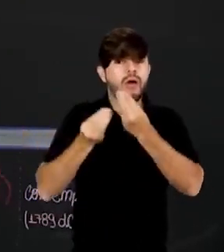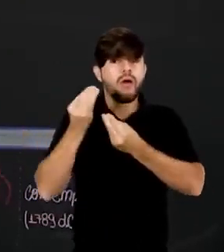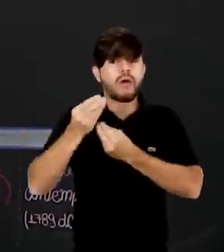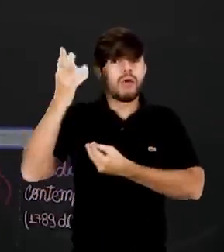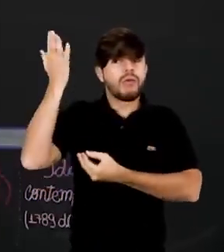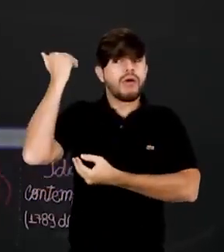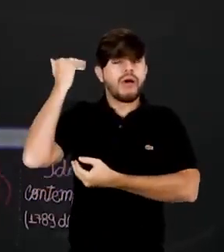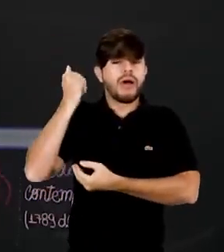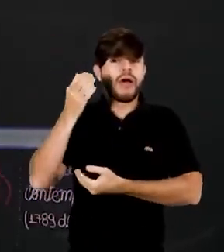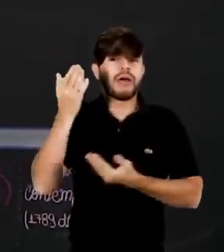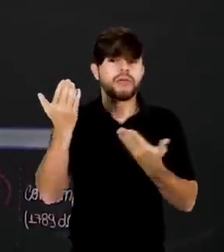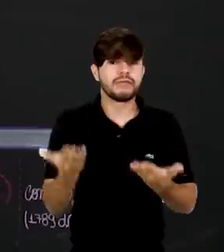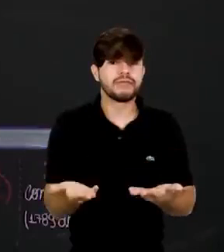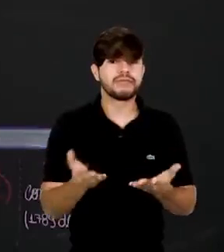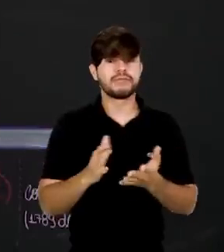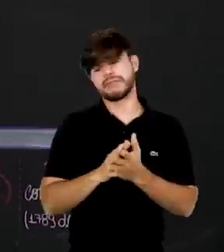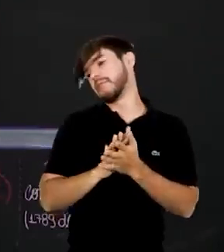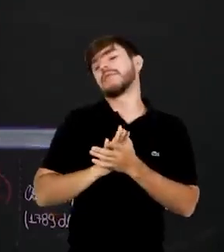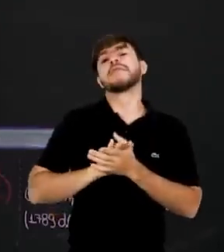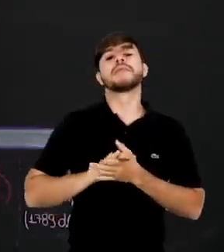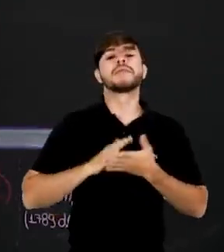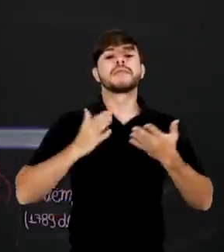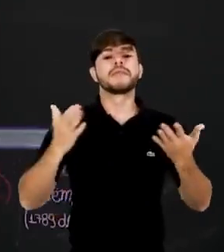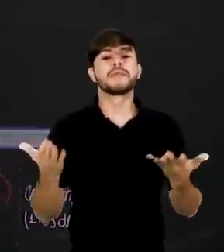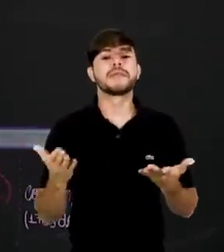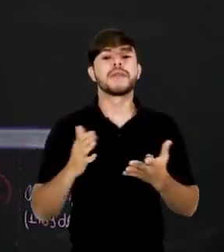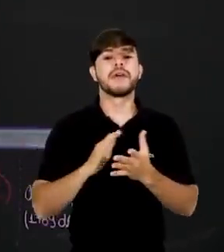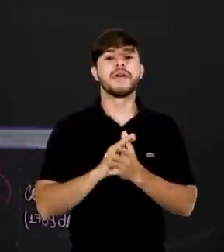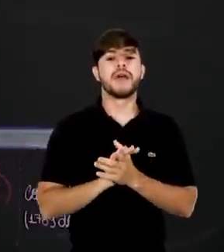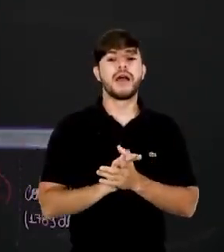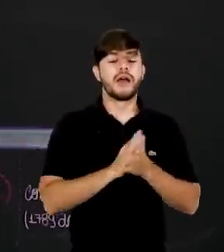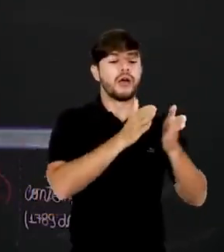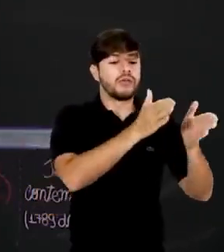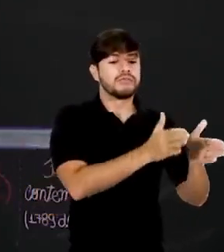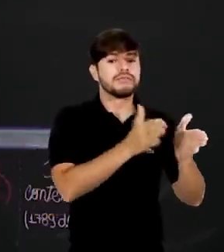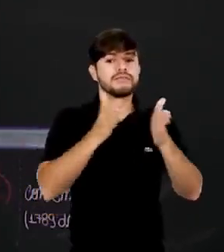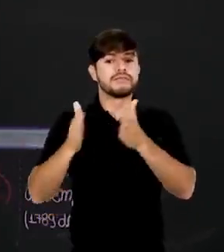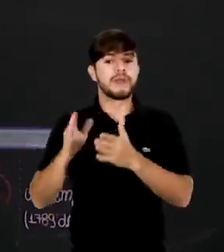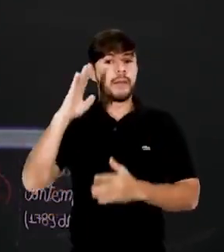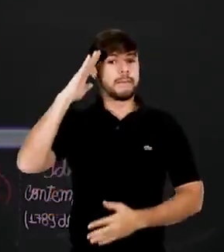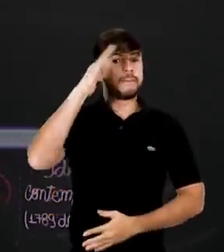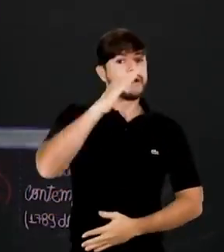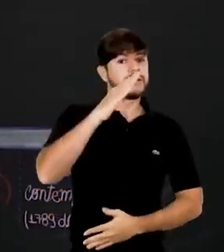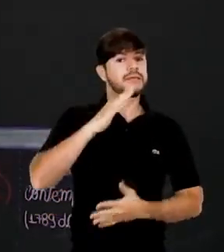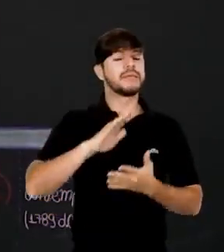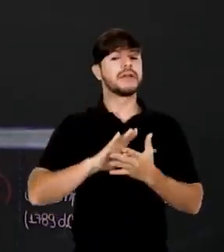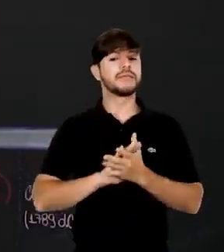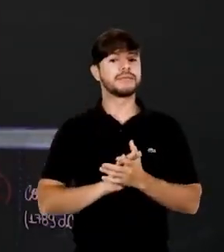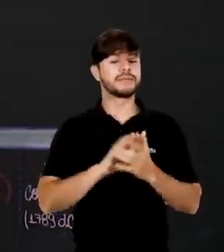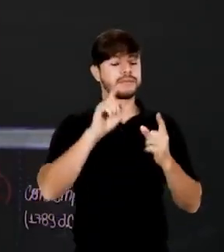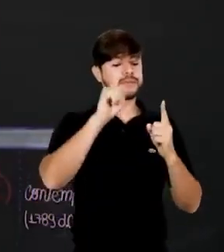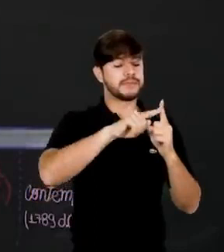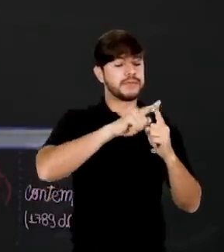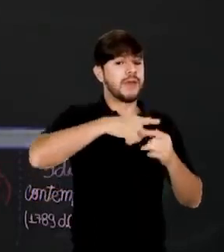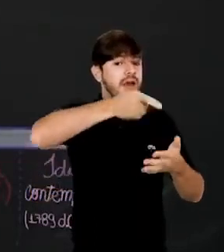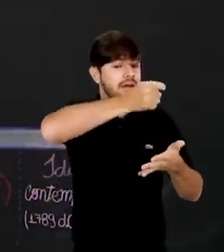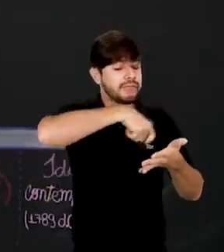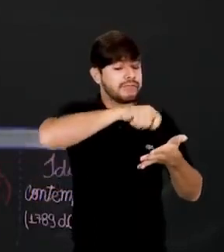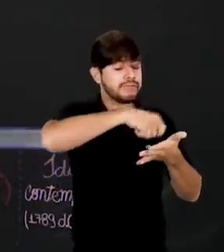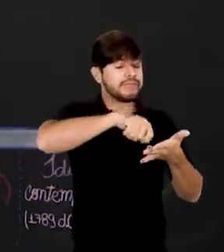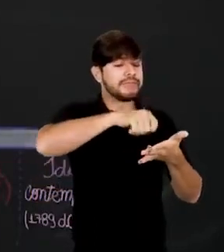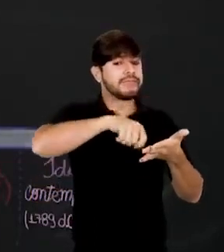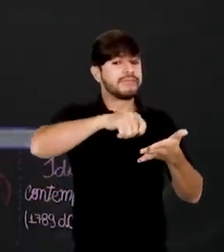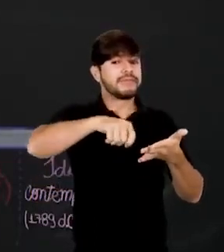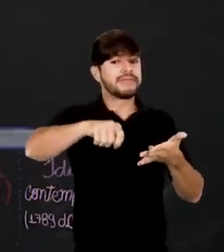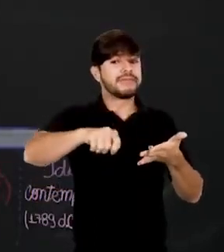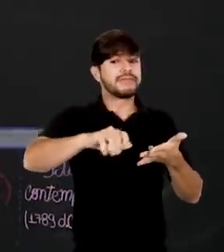outra. Esses documentos históricos, eles dividem-se em dois tipos principais. Os escritos, como está aqui